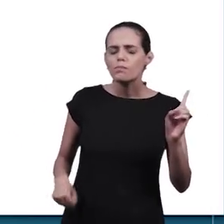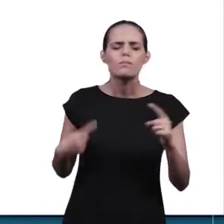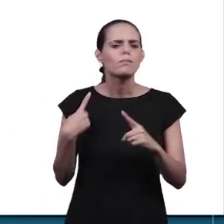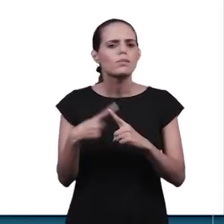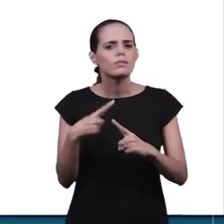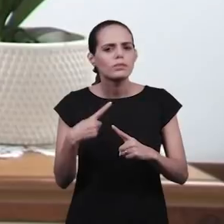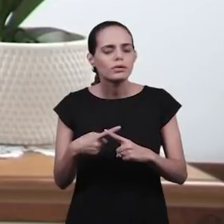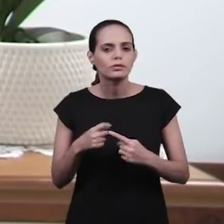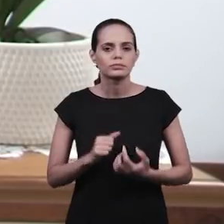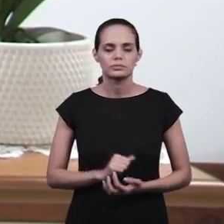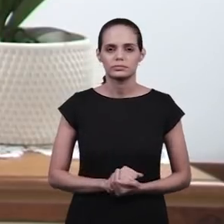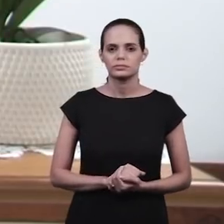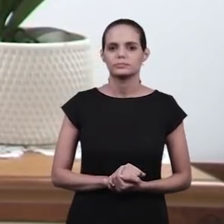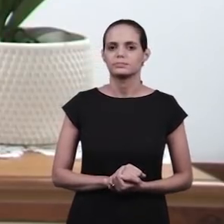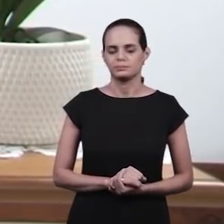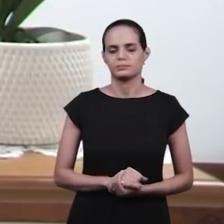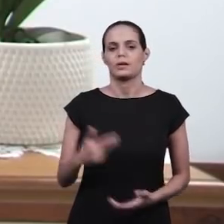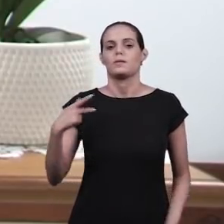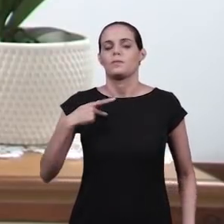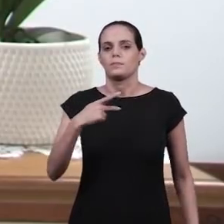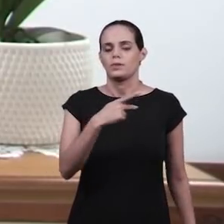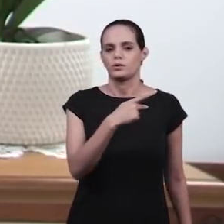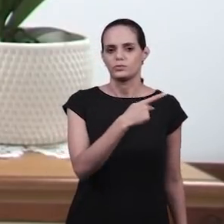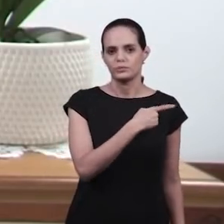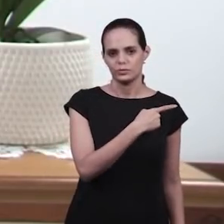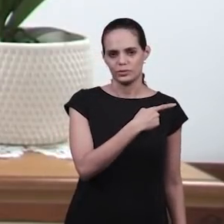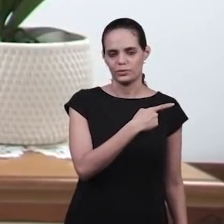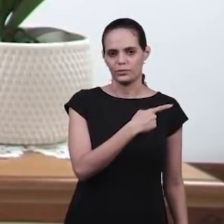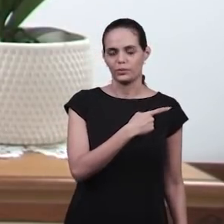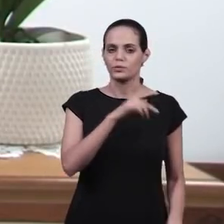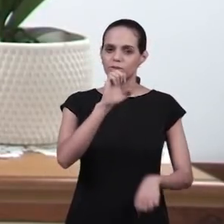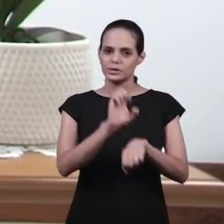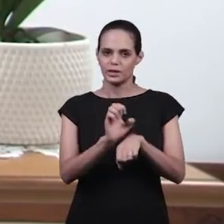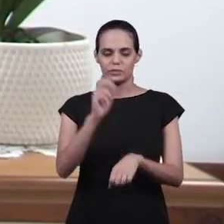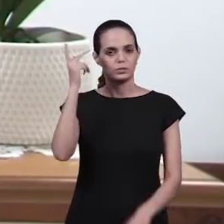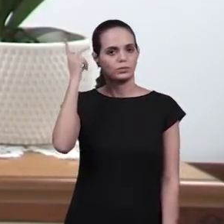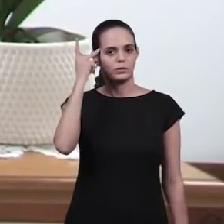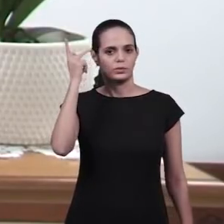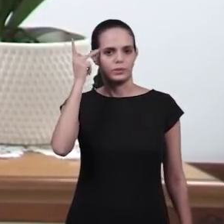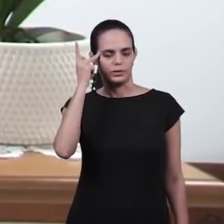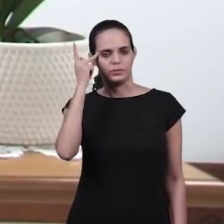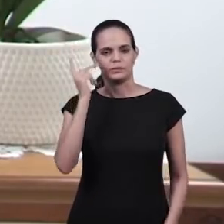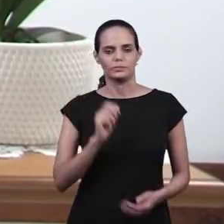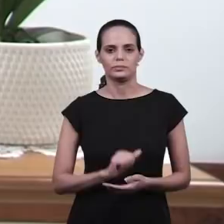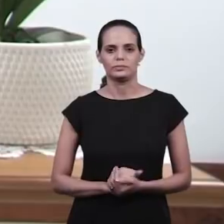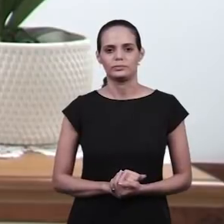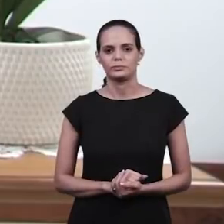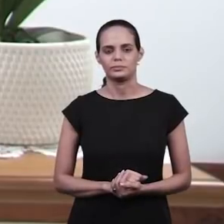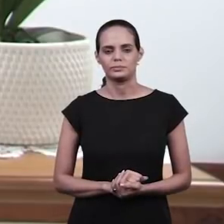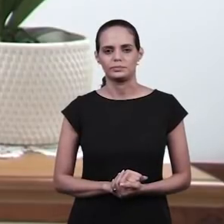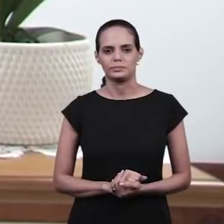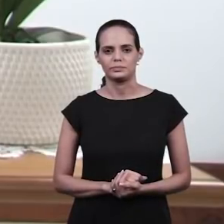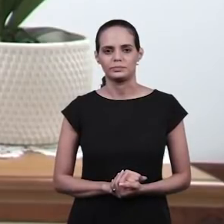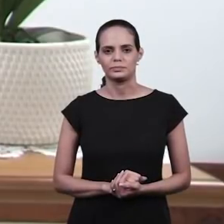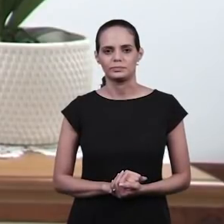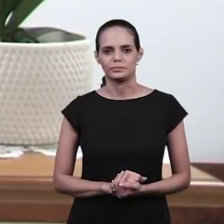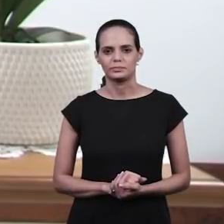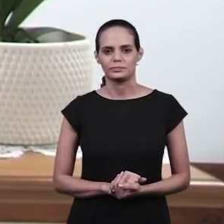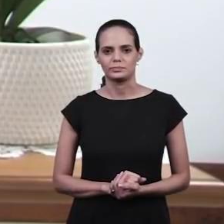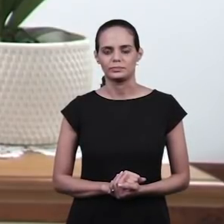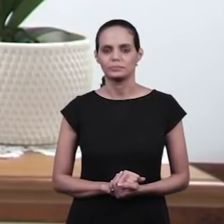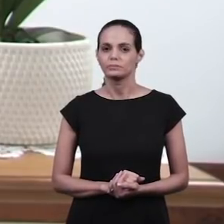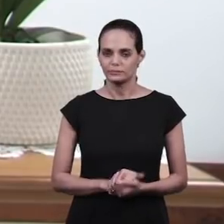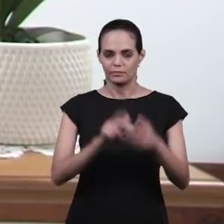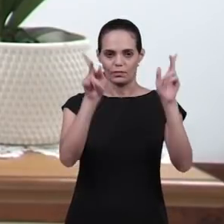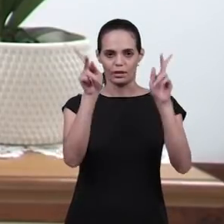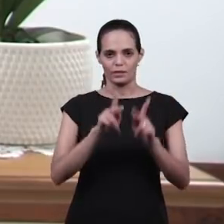quê? Quem vai responder essa pergunta é o pastor Marcos Aurélio, aqui do Rio de Janeiro, da Igreja de Copacabana. Vamos ouvir